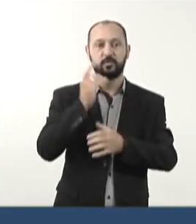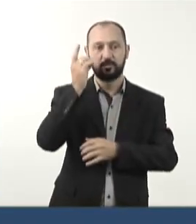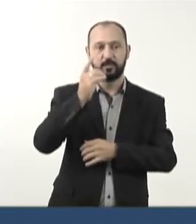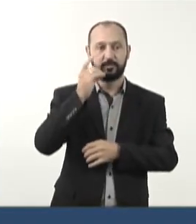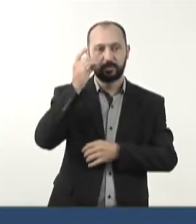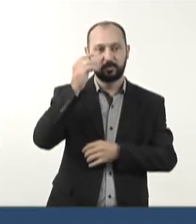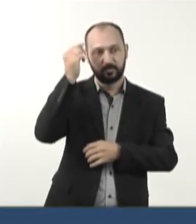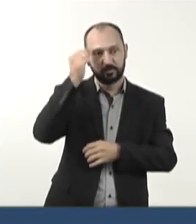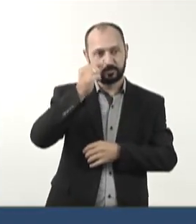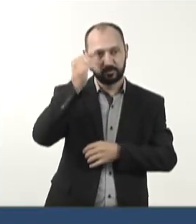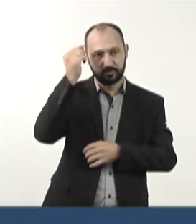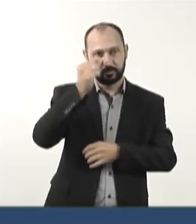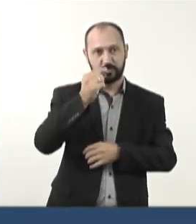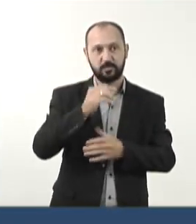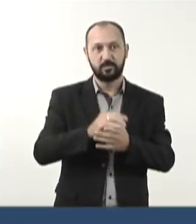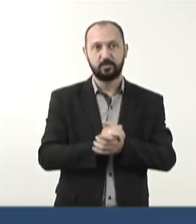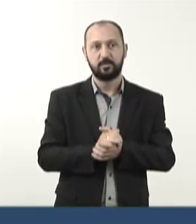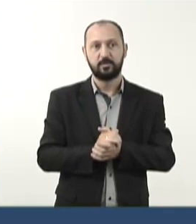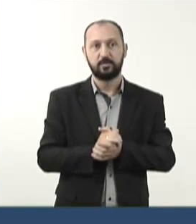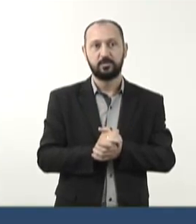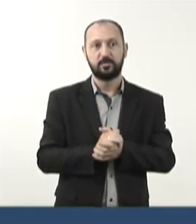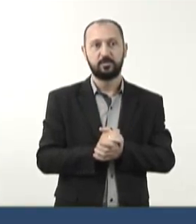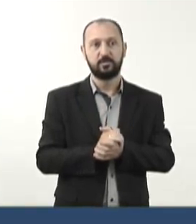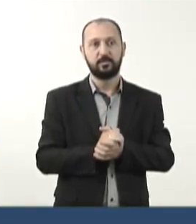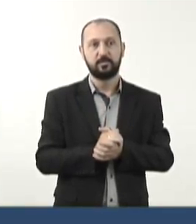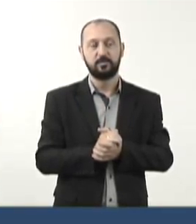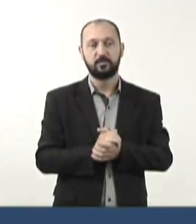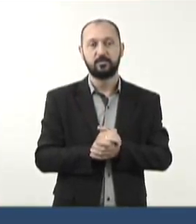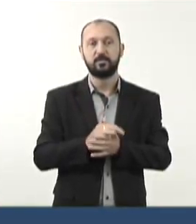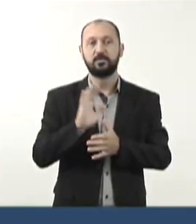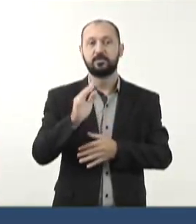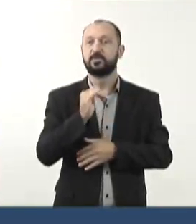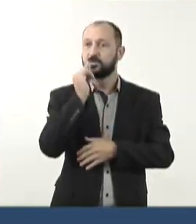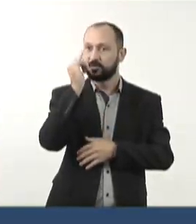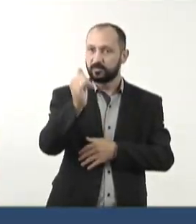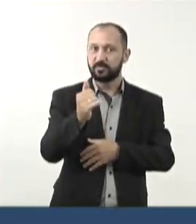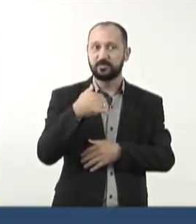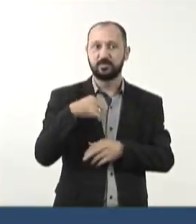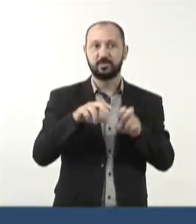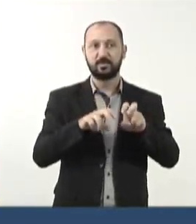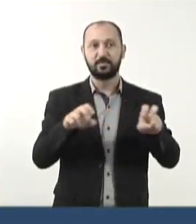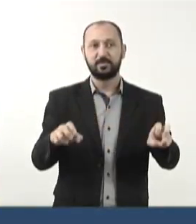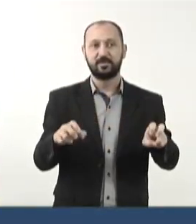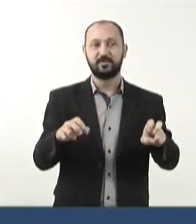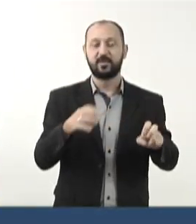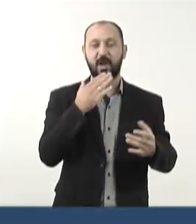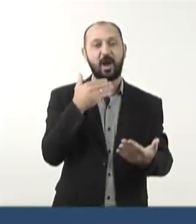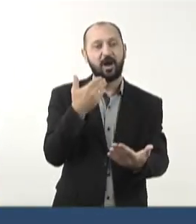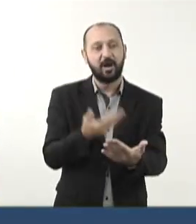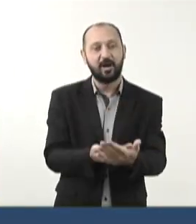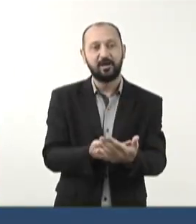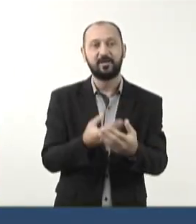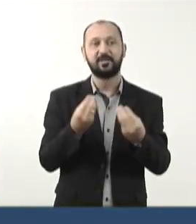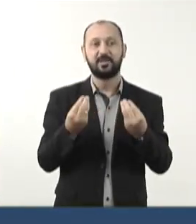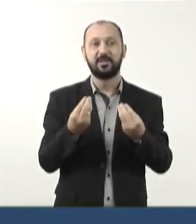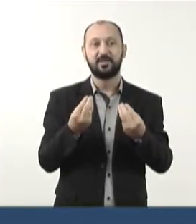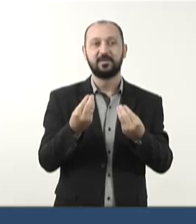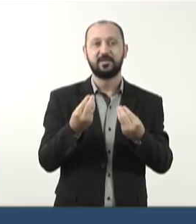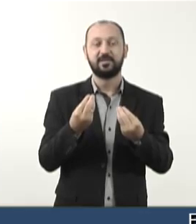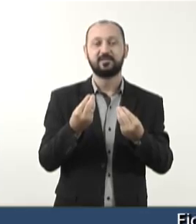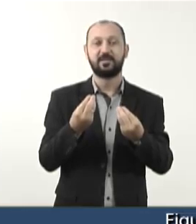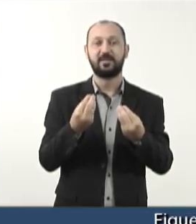Teixeira, que me pediu aqui. O deputado Zé Teixeira já até nos comunicou e essa mesa ficou assim encantada com